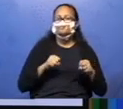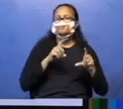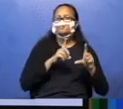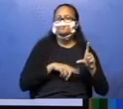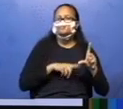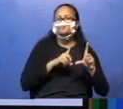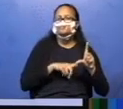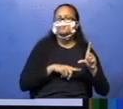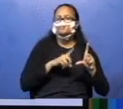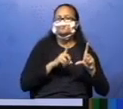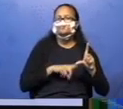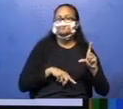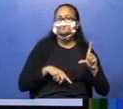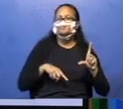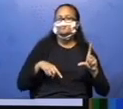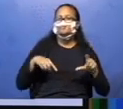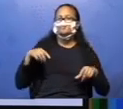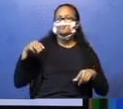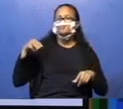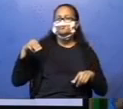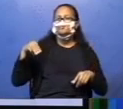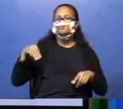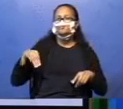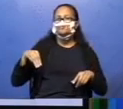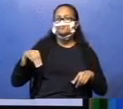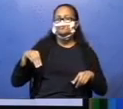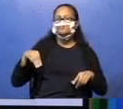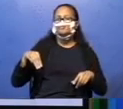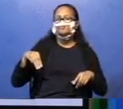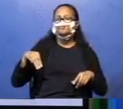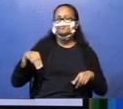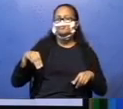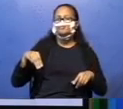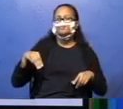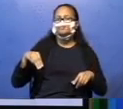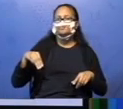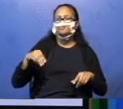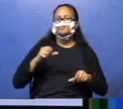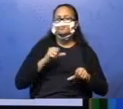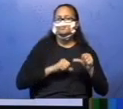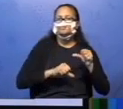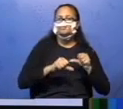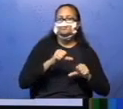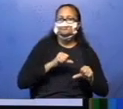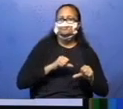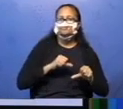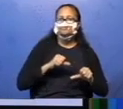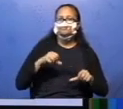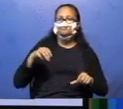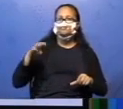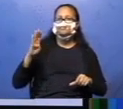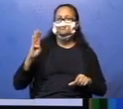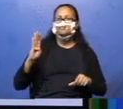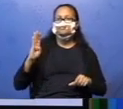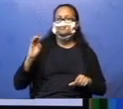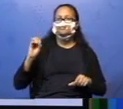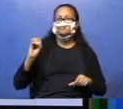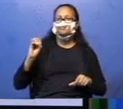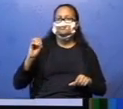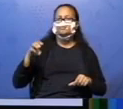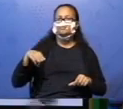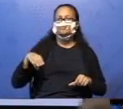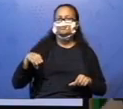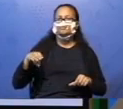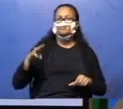B, quem que combina com o B? O M. Então, se o B está na frente, aqui